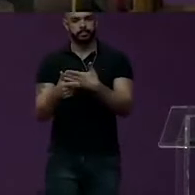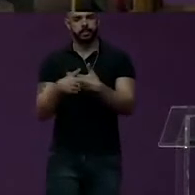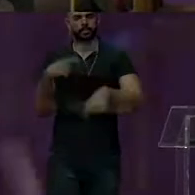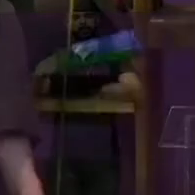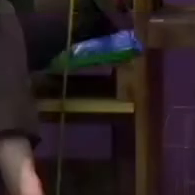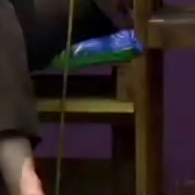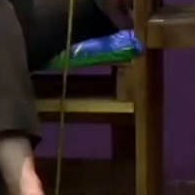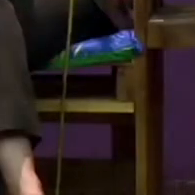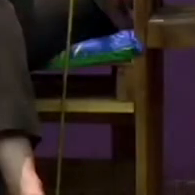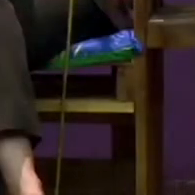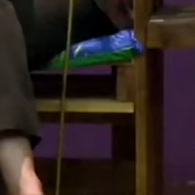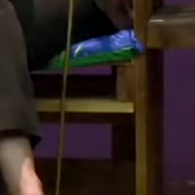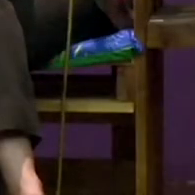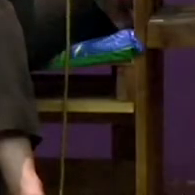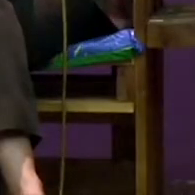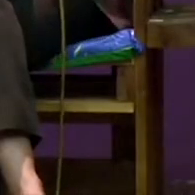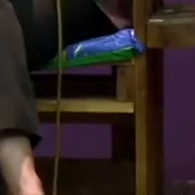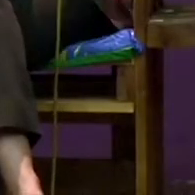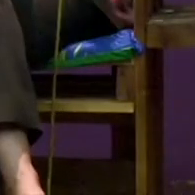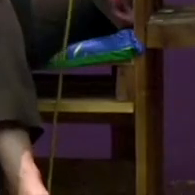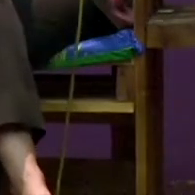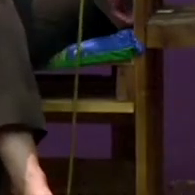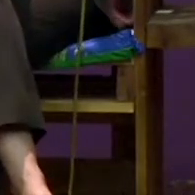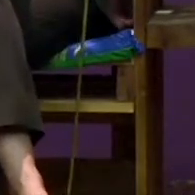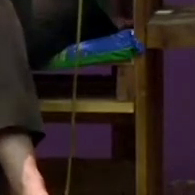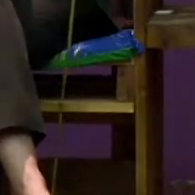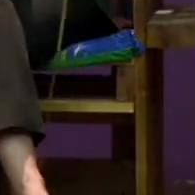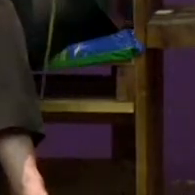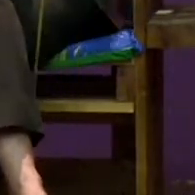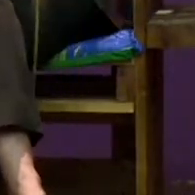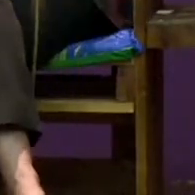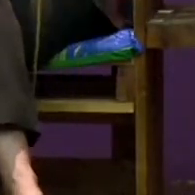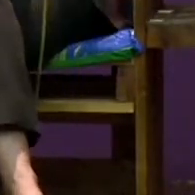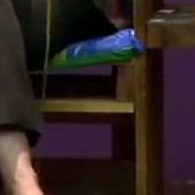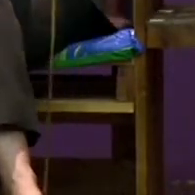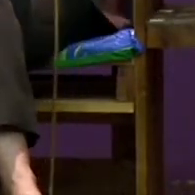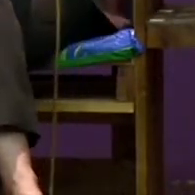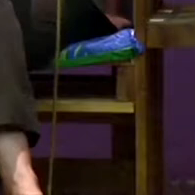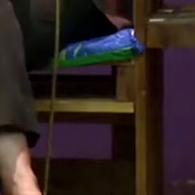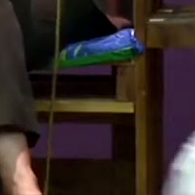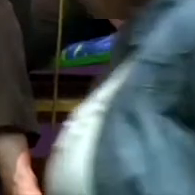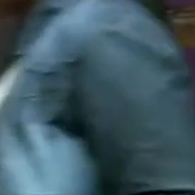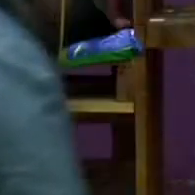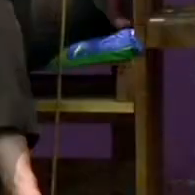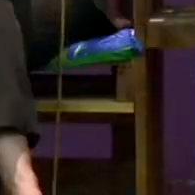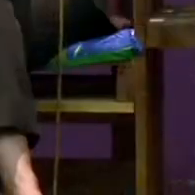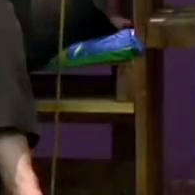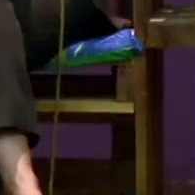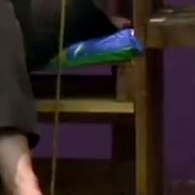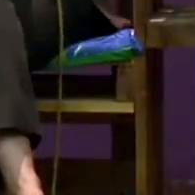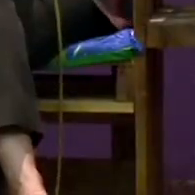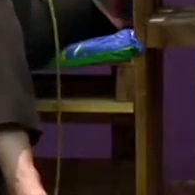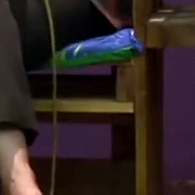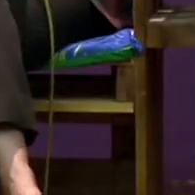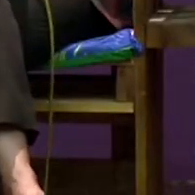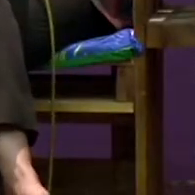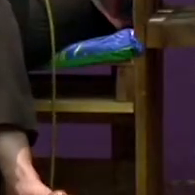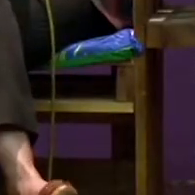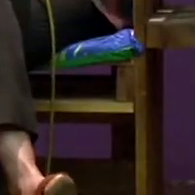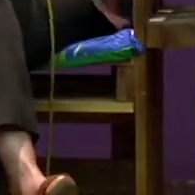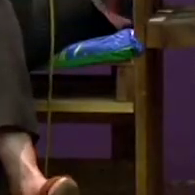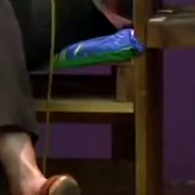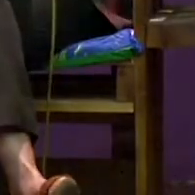nacional maior nesse momento. Eu acho que a realidade do país pede isso, né? Eu acho importante a